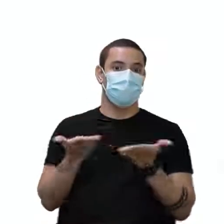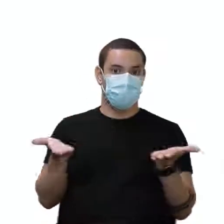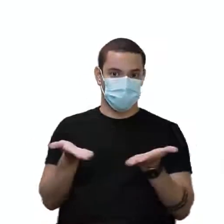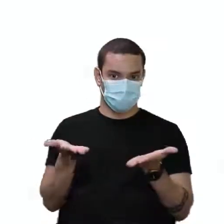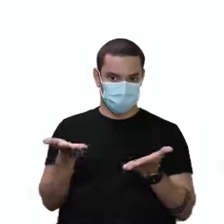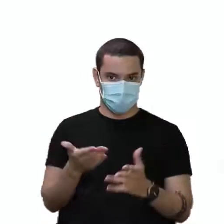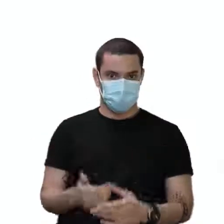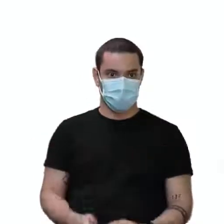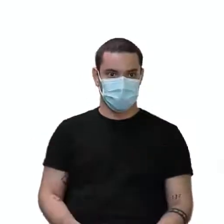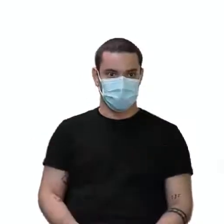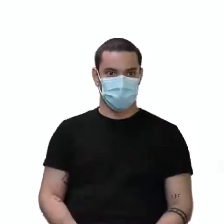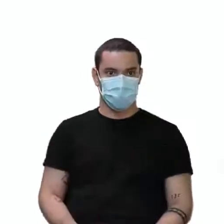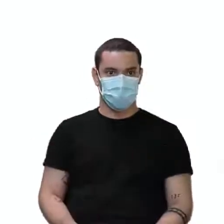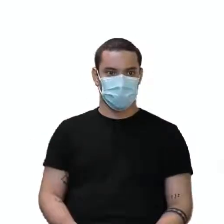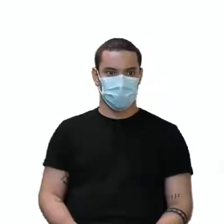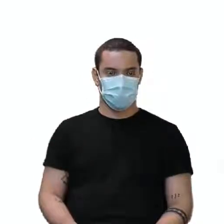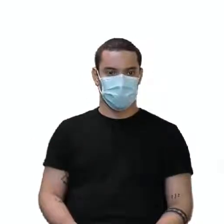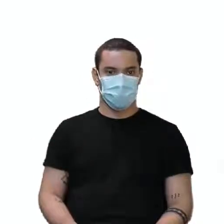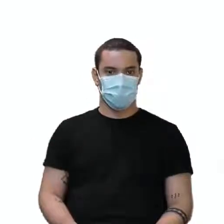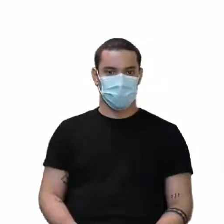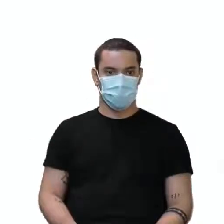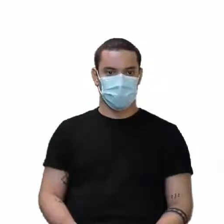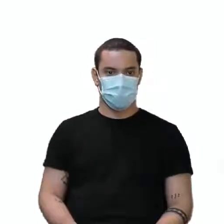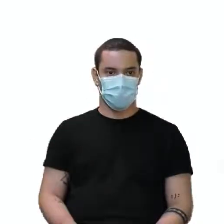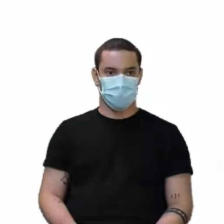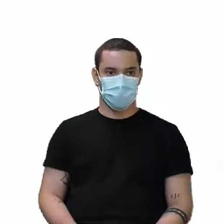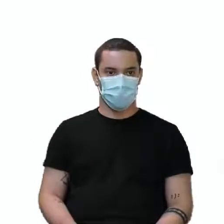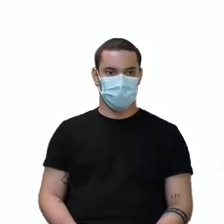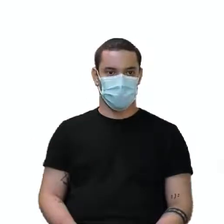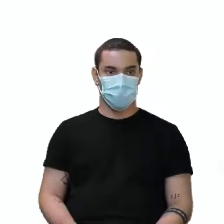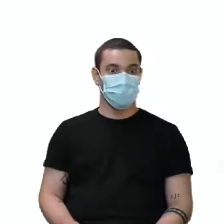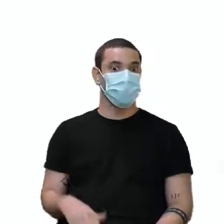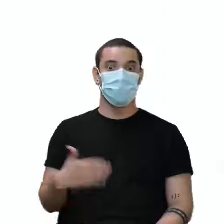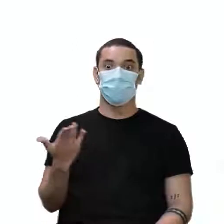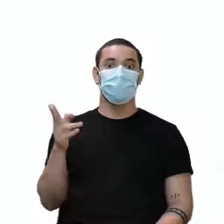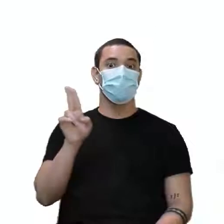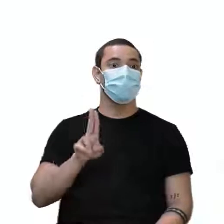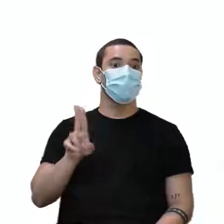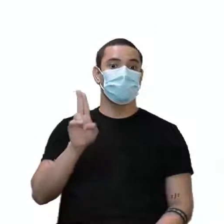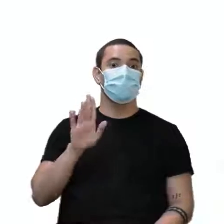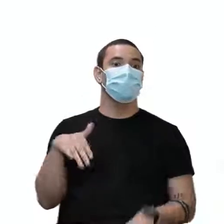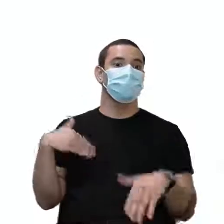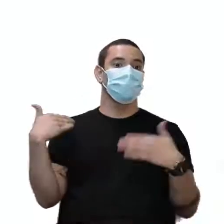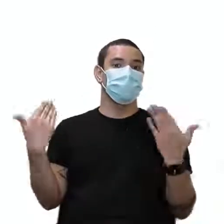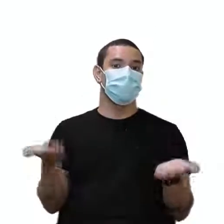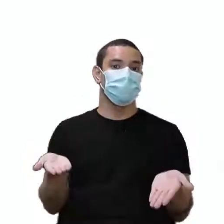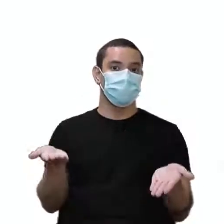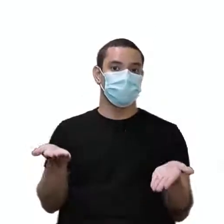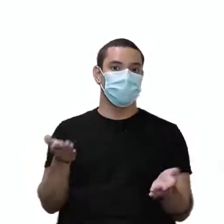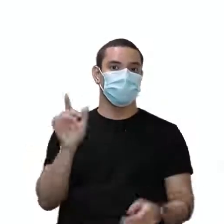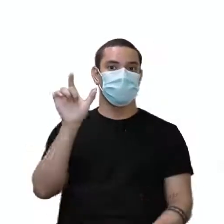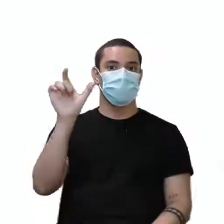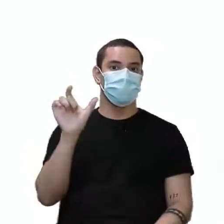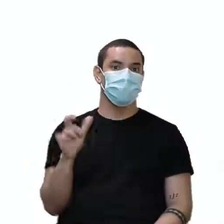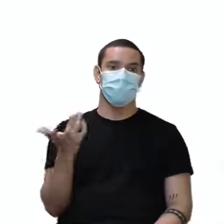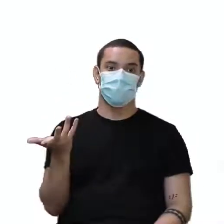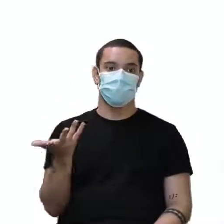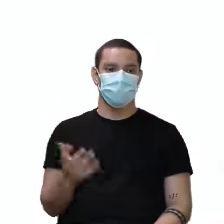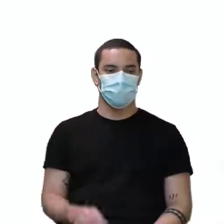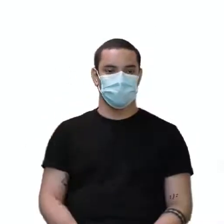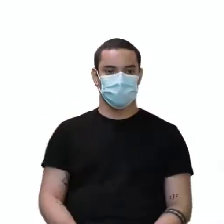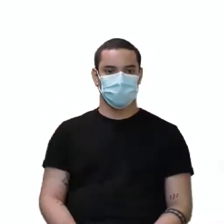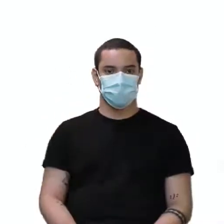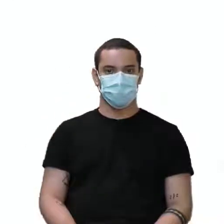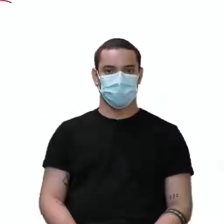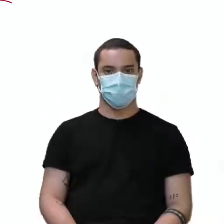doido aqui, mas utilizamos o tananã, você vai colocar ou simple past ou presente perfeito.